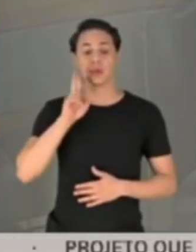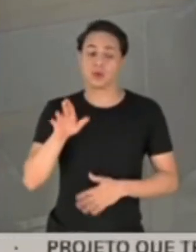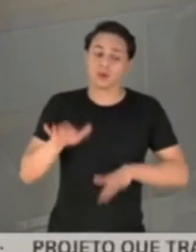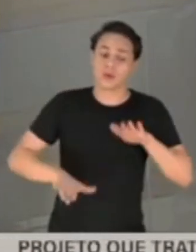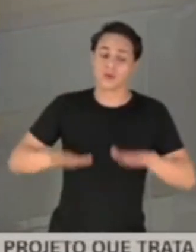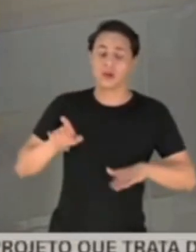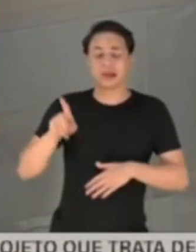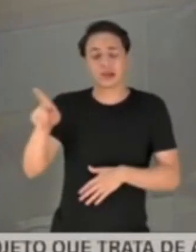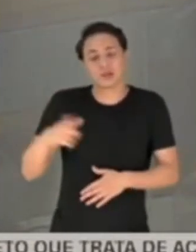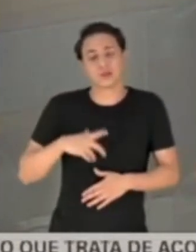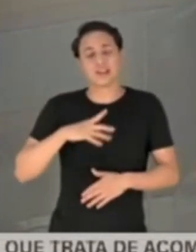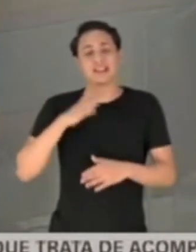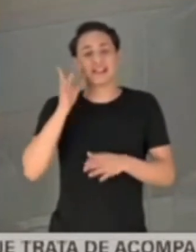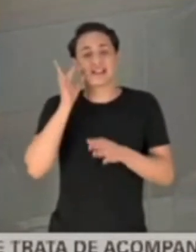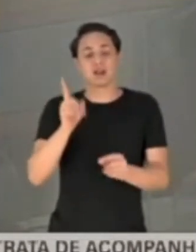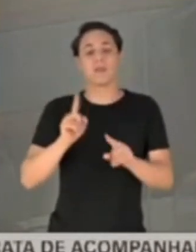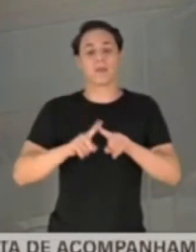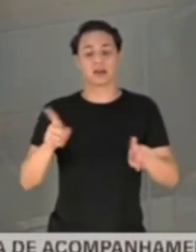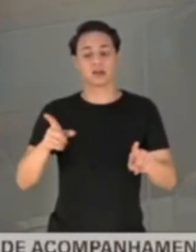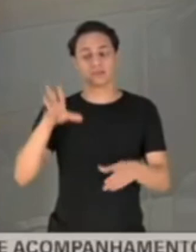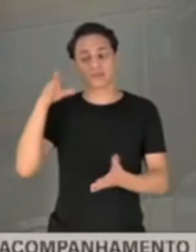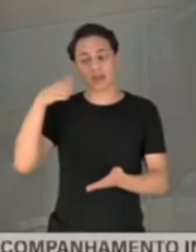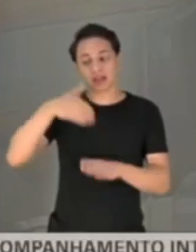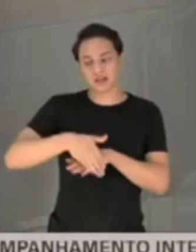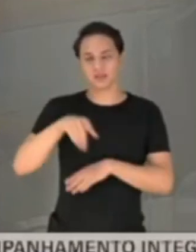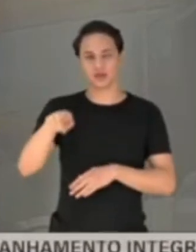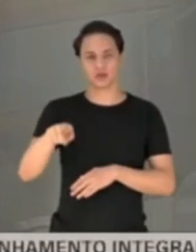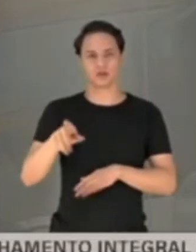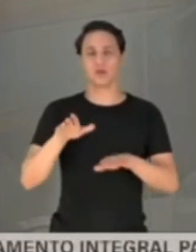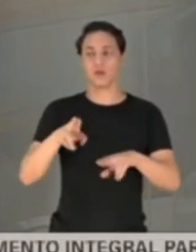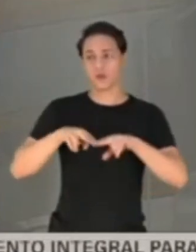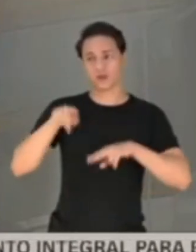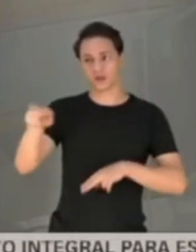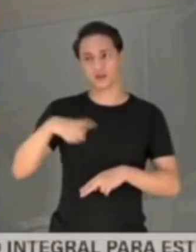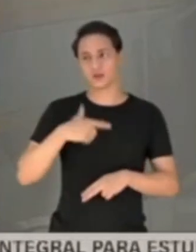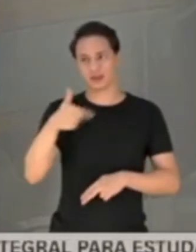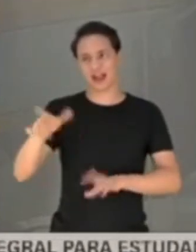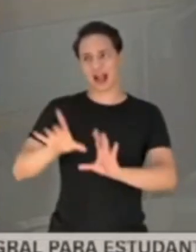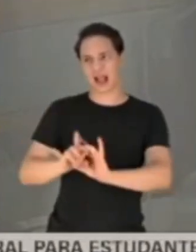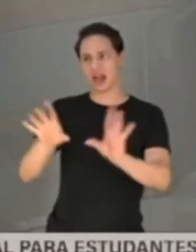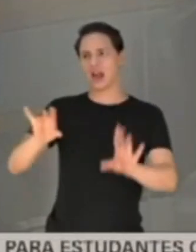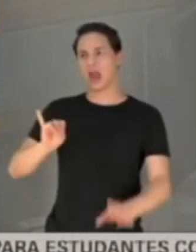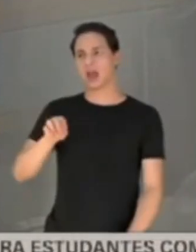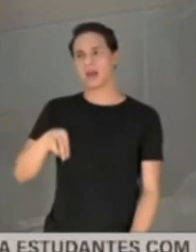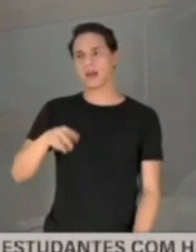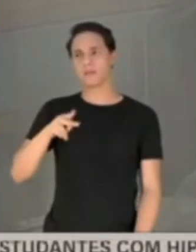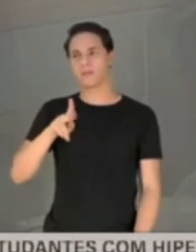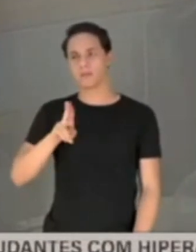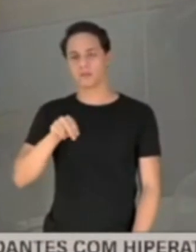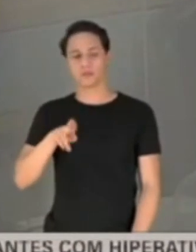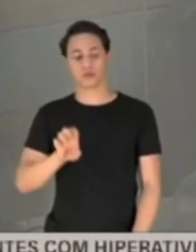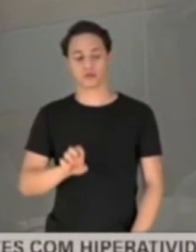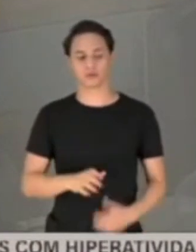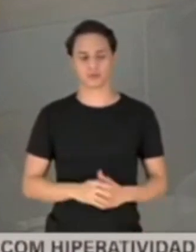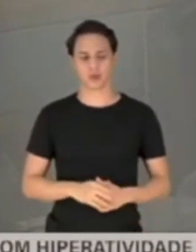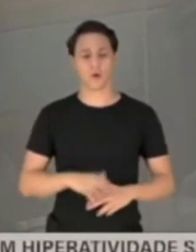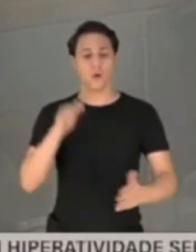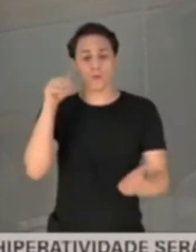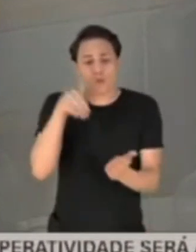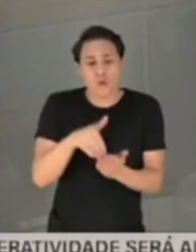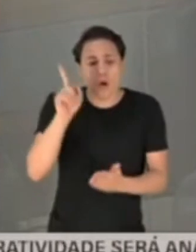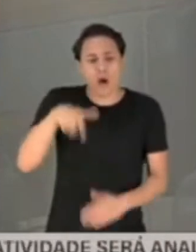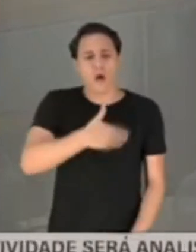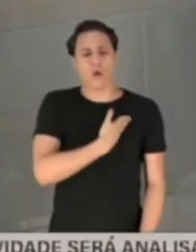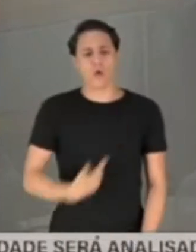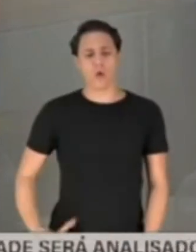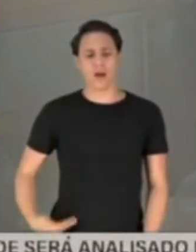sua intenção, é parte disso. Por isso que o senhor não vai sair impune. Por último, é o governo que gerou a